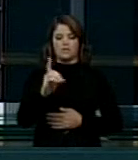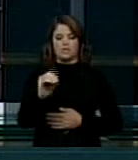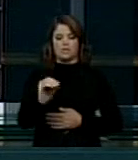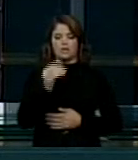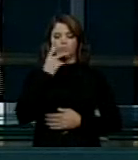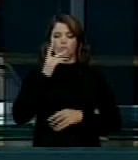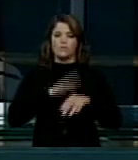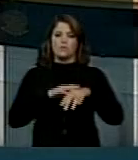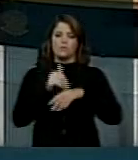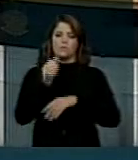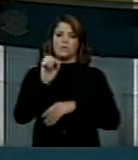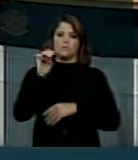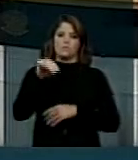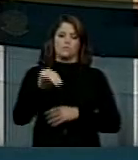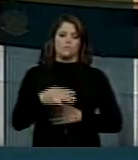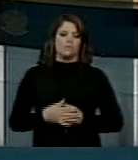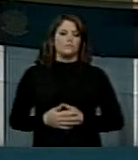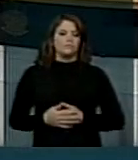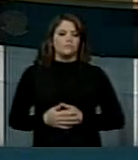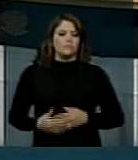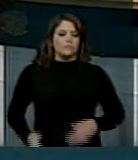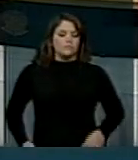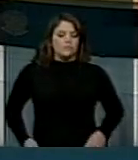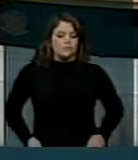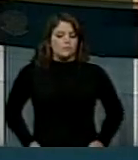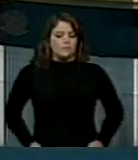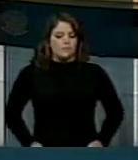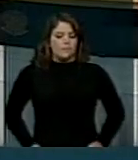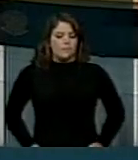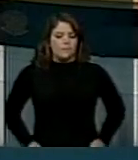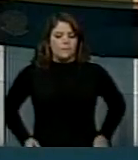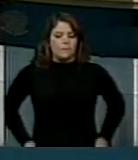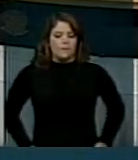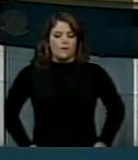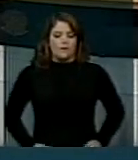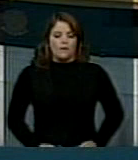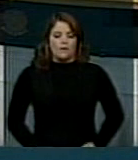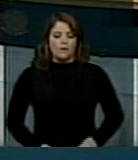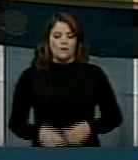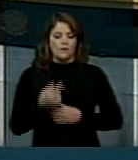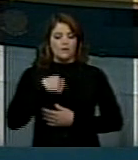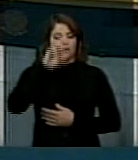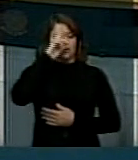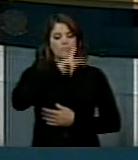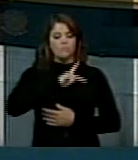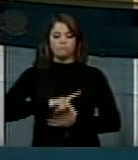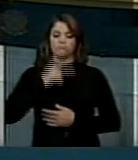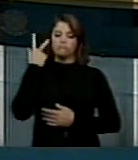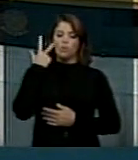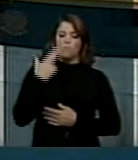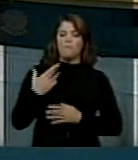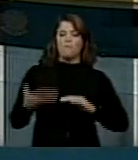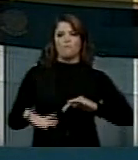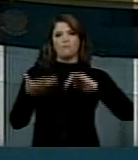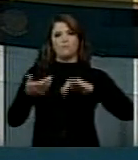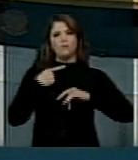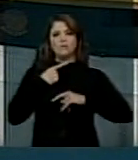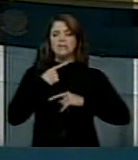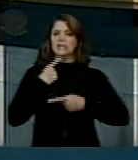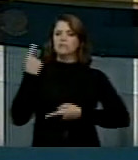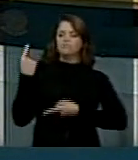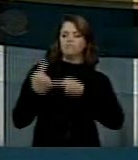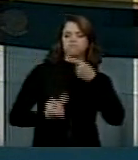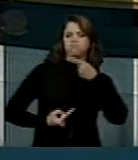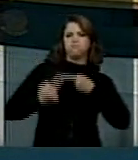10 minutos. Muito obrigado, presidente. Senhor presidente, é natural do parlamento bons e